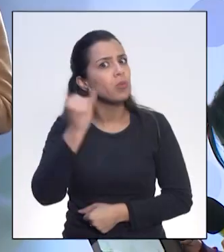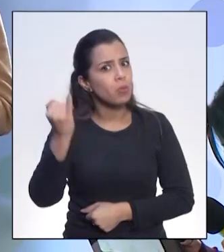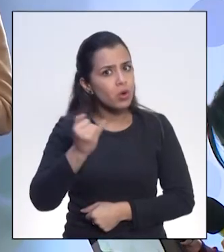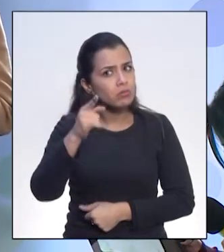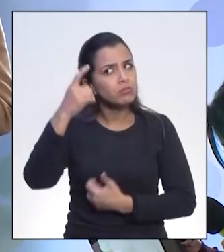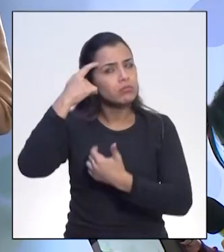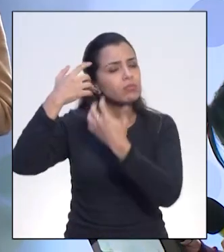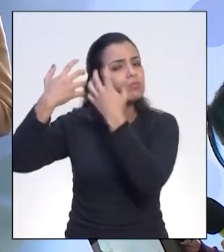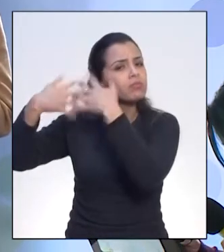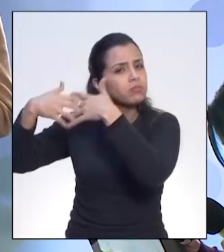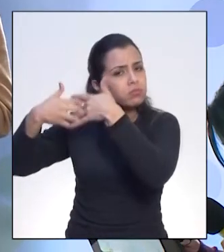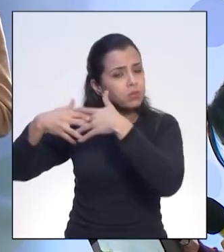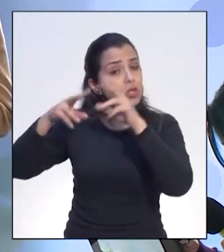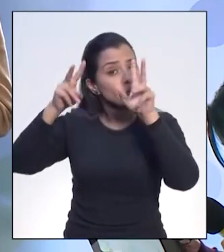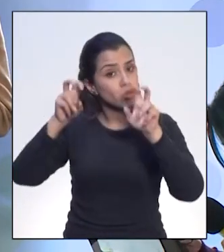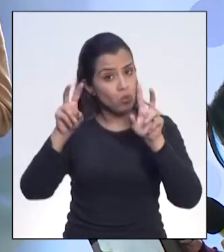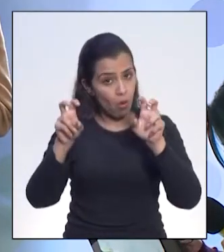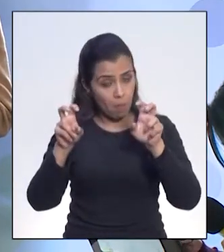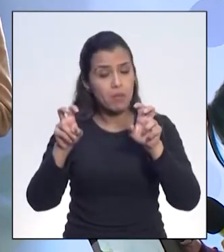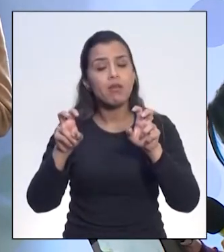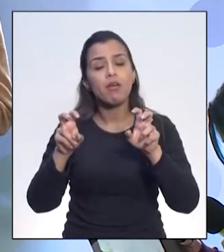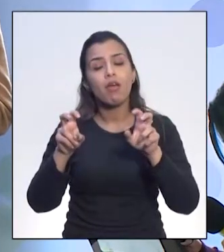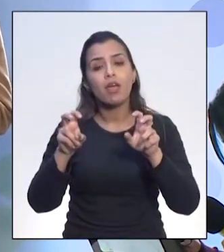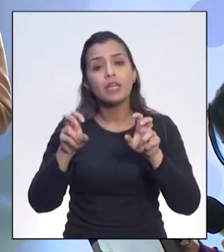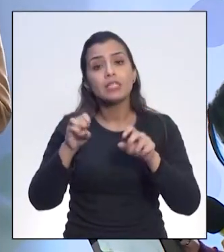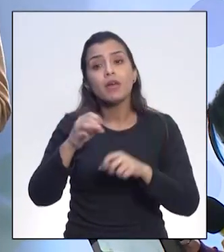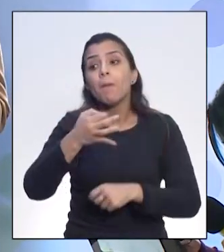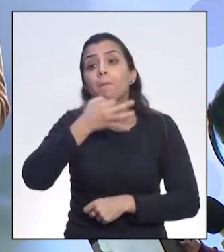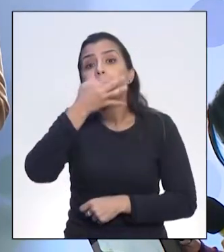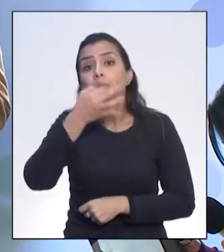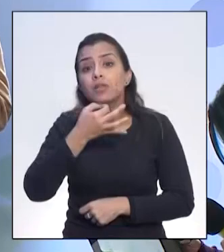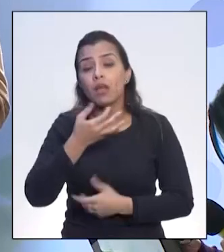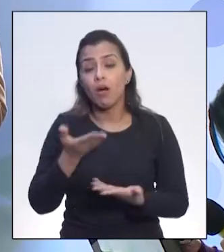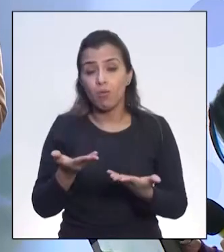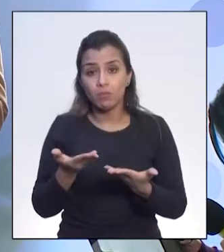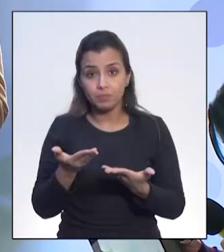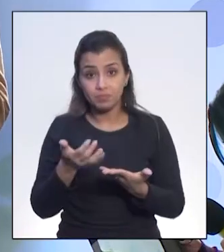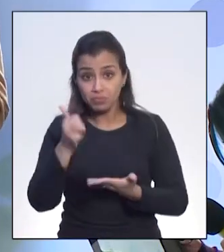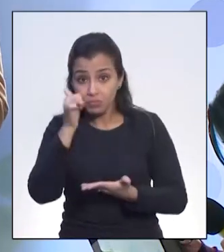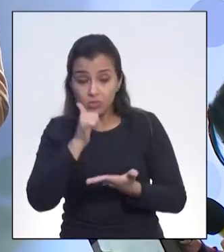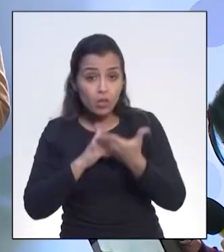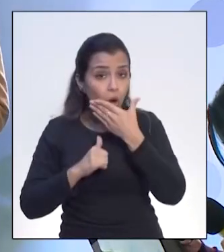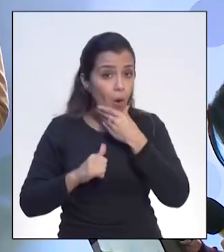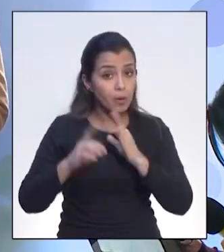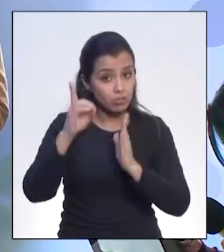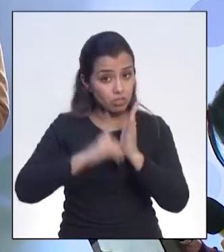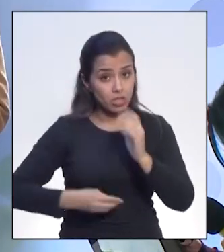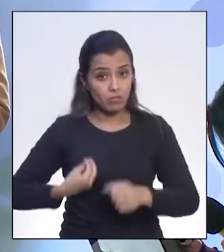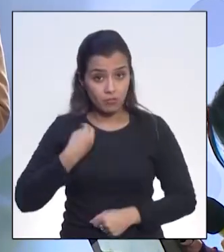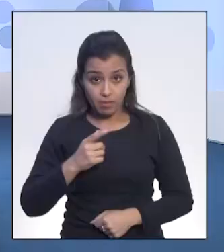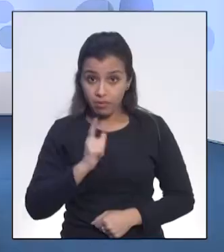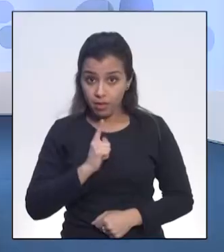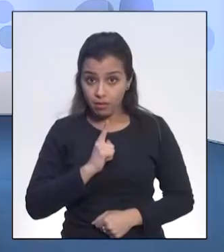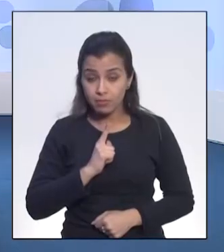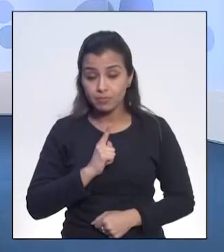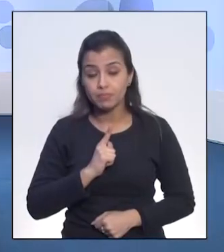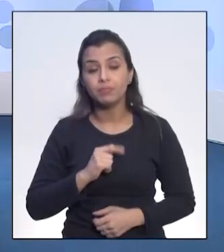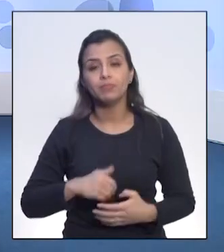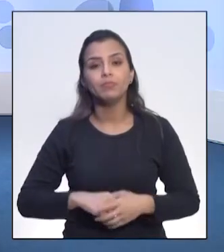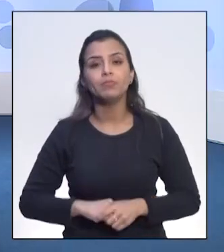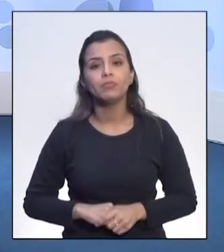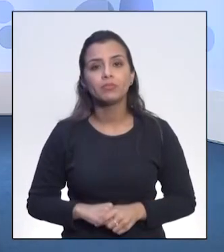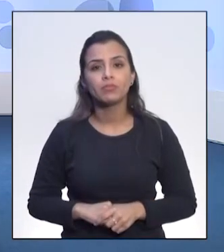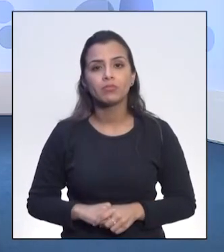vocês reflitam sobre a questão se vocês acham que as mulheres, assim como os homens, têm direito à vida e à